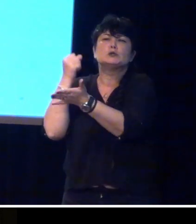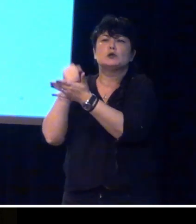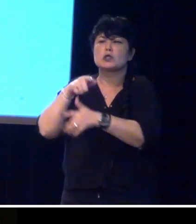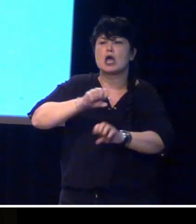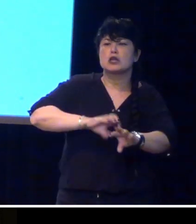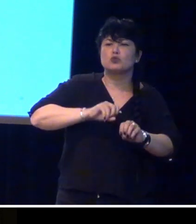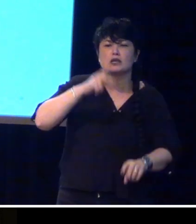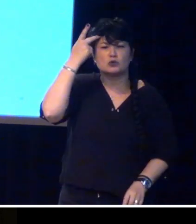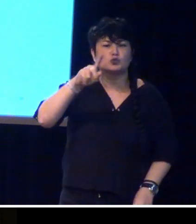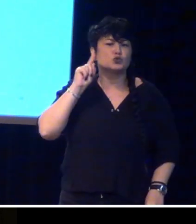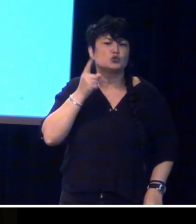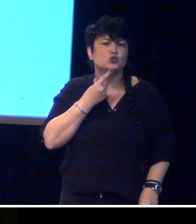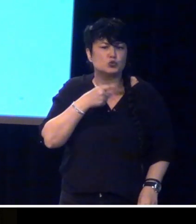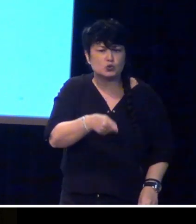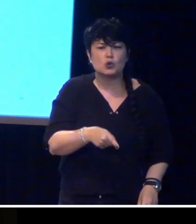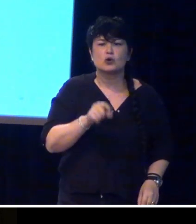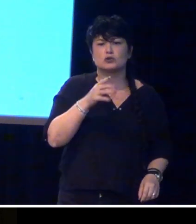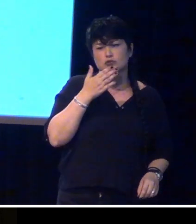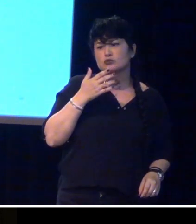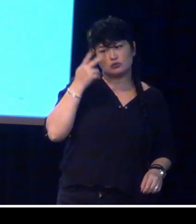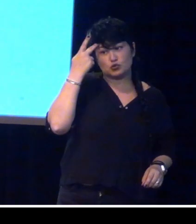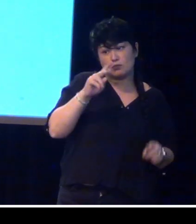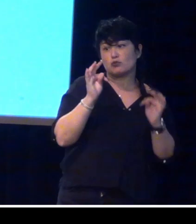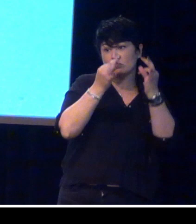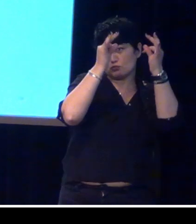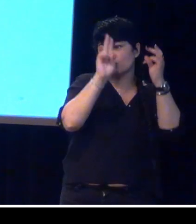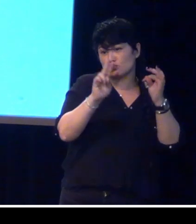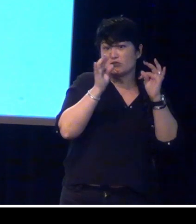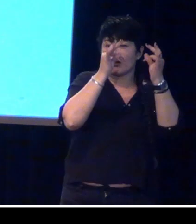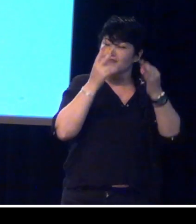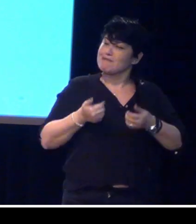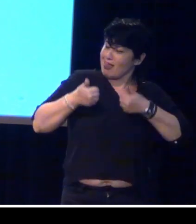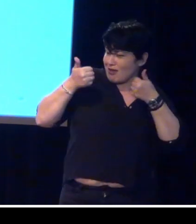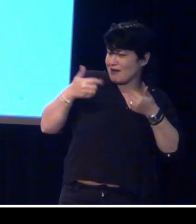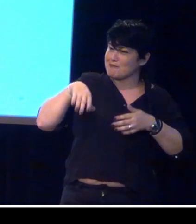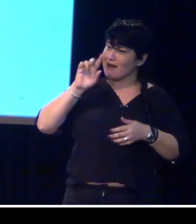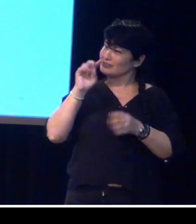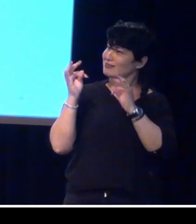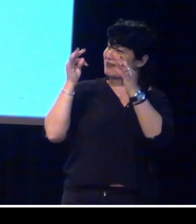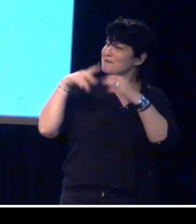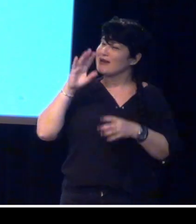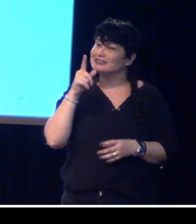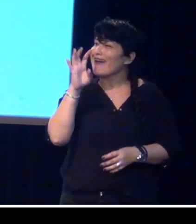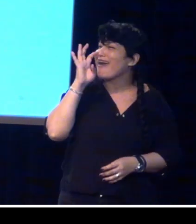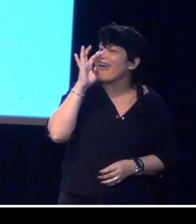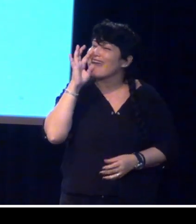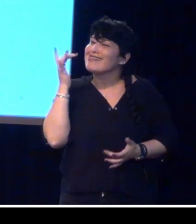principalmente da educação de surdo, com o uso da tecnologia. Né? Ele torna a aula mais agradável,